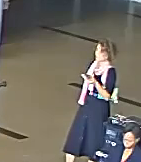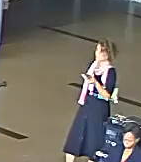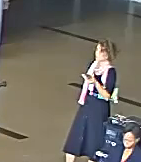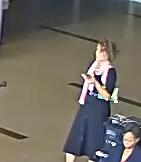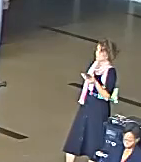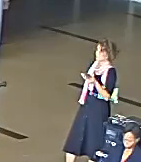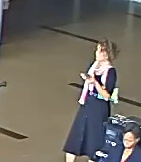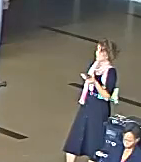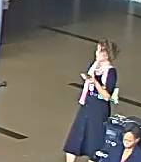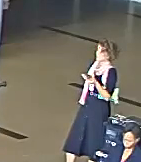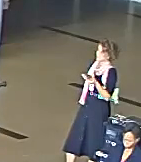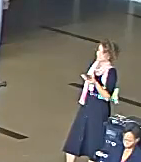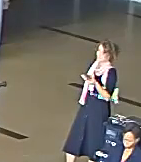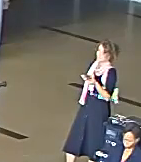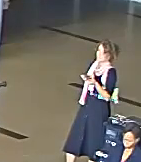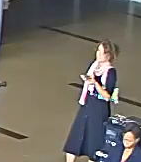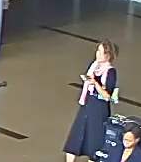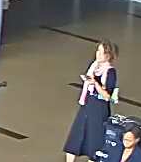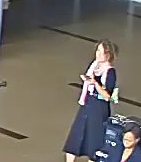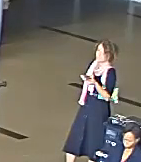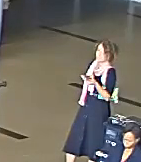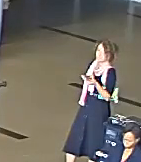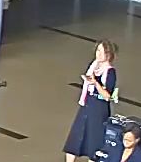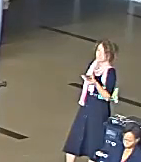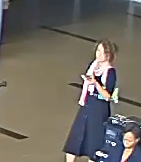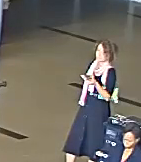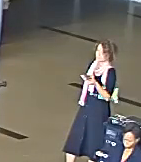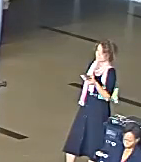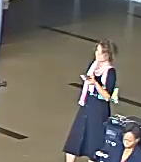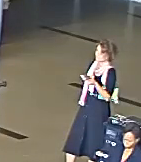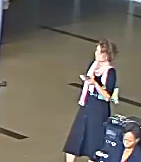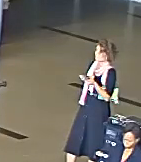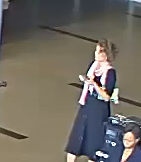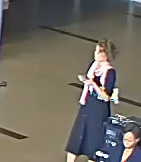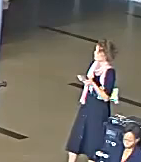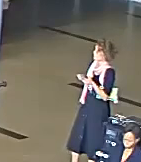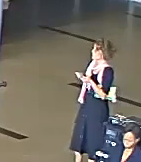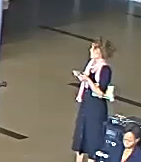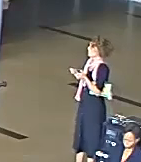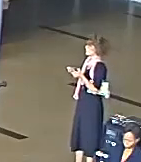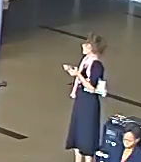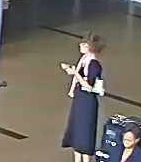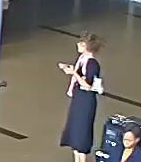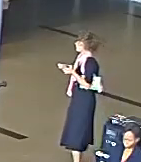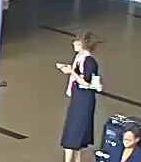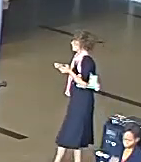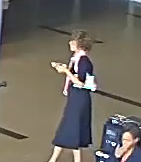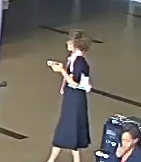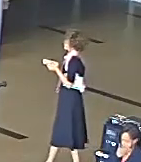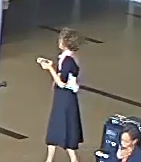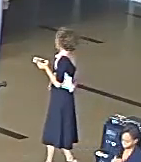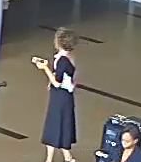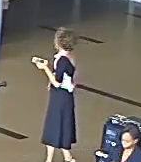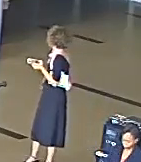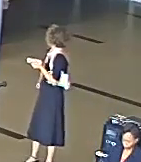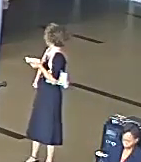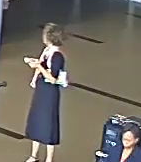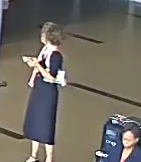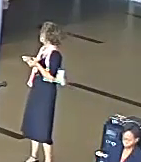inacessível queremos alcançar o inalcançável sabe umas coisas tão